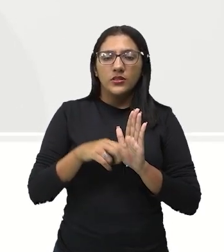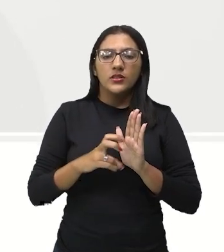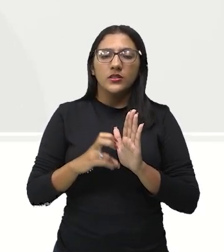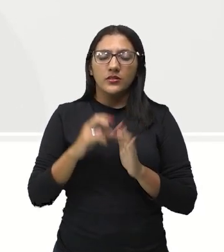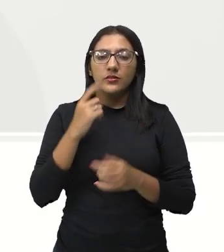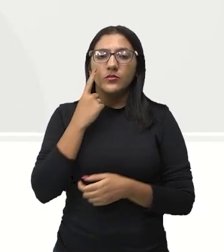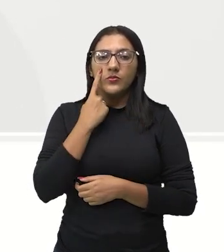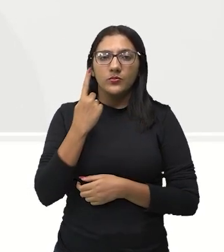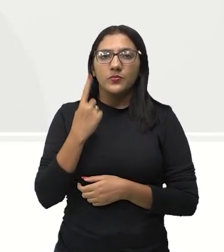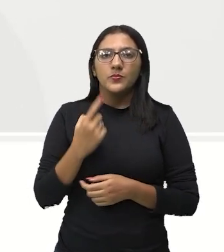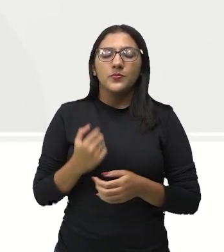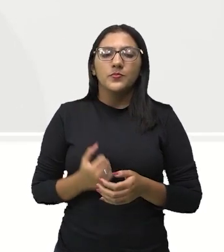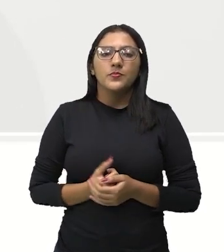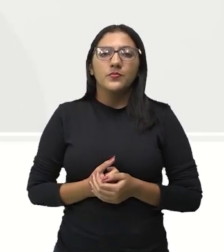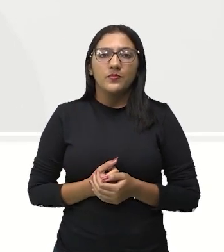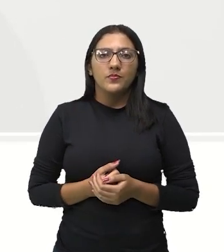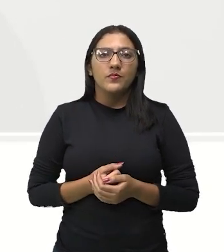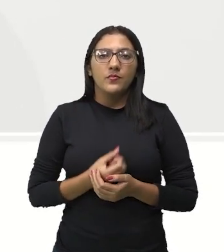300